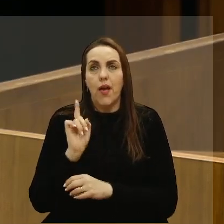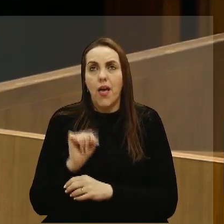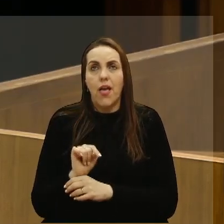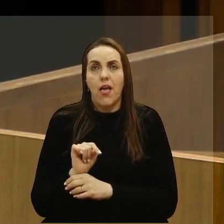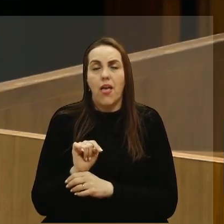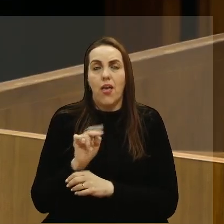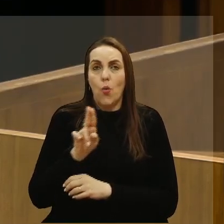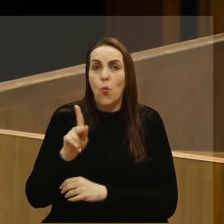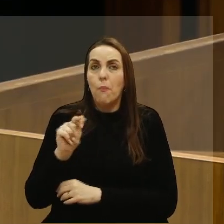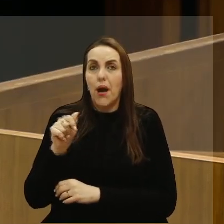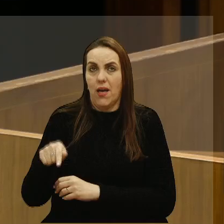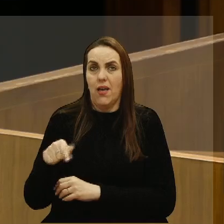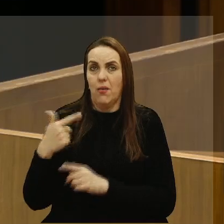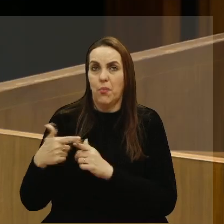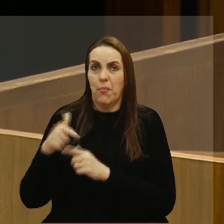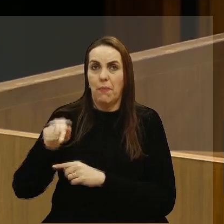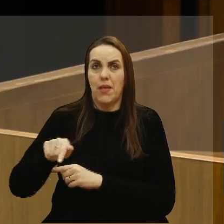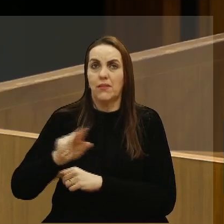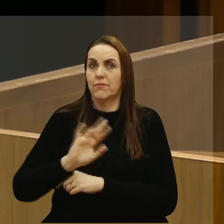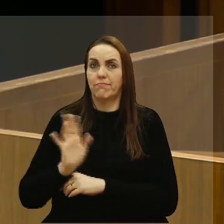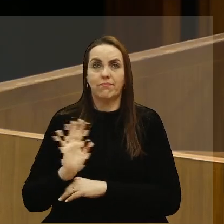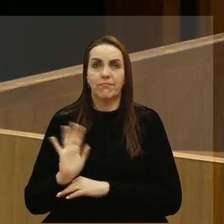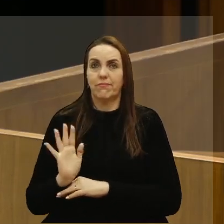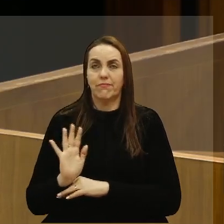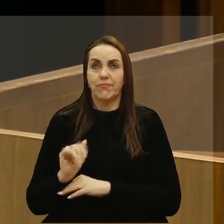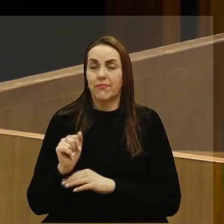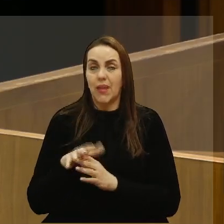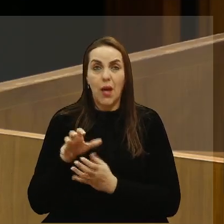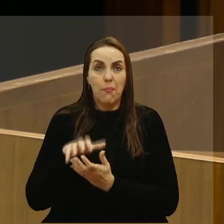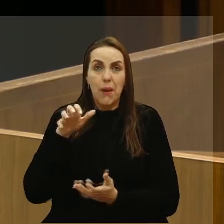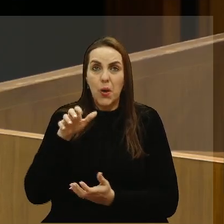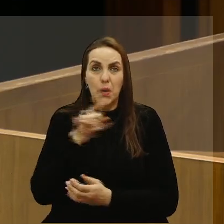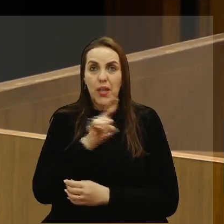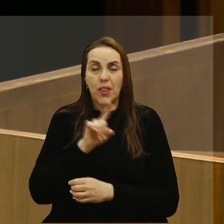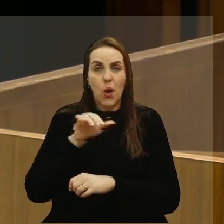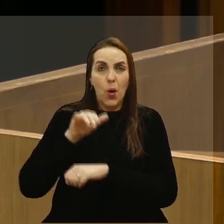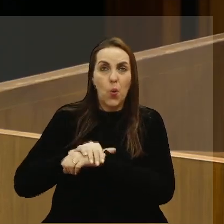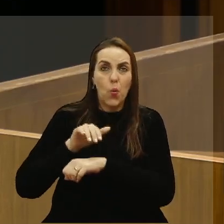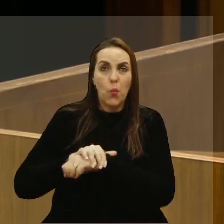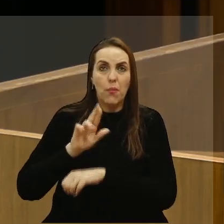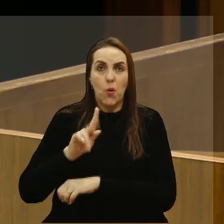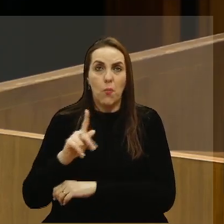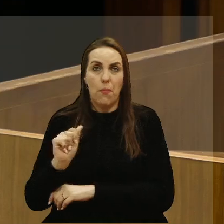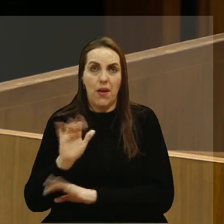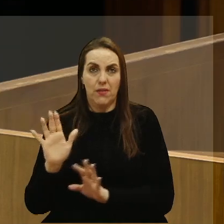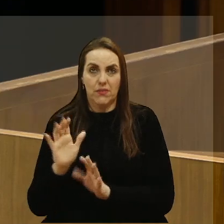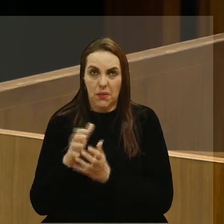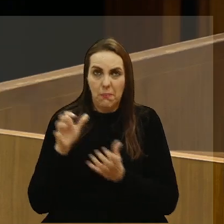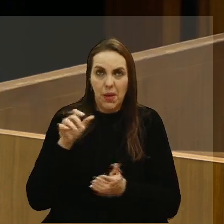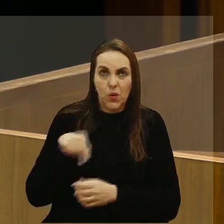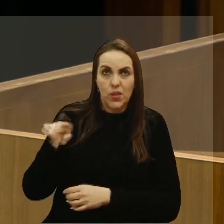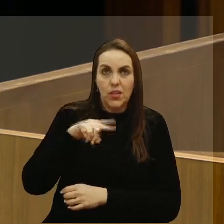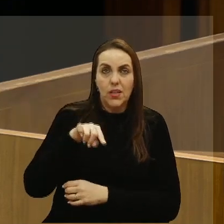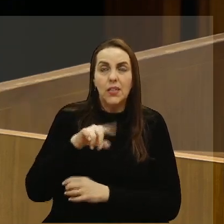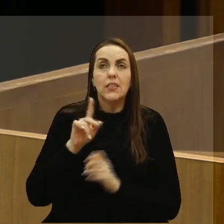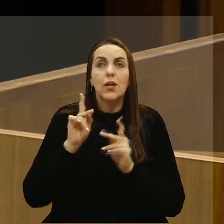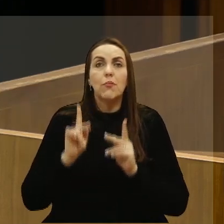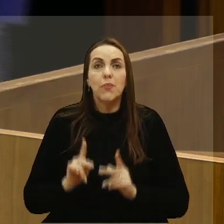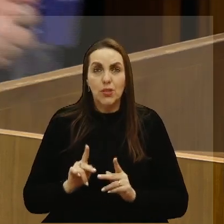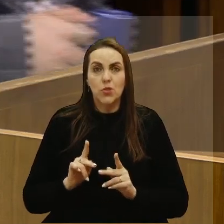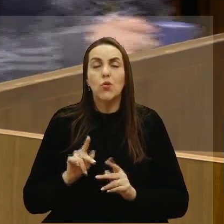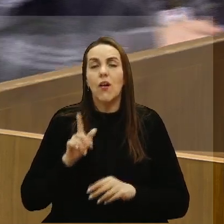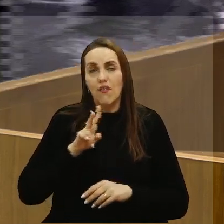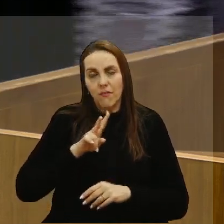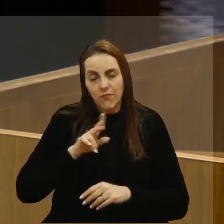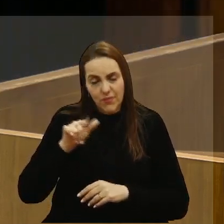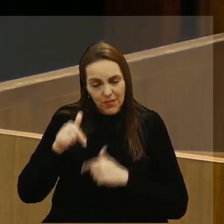as UPAs, né? E creio que a maioria também não ocupem as UPAs. Mas vamos lá. Quem ocupa a UPA e está me assistindo